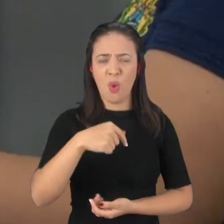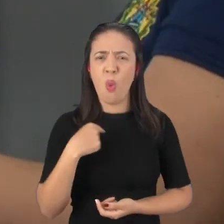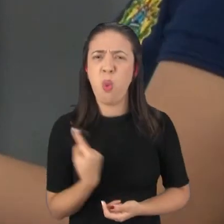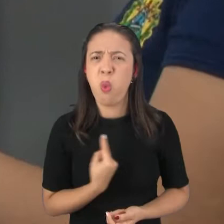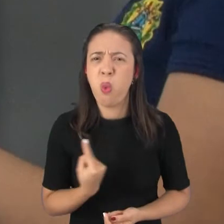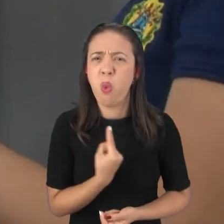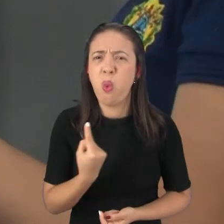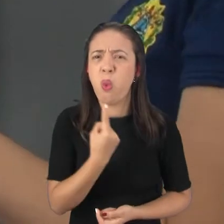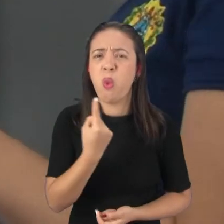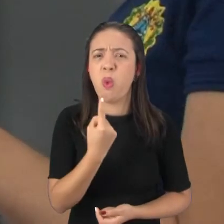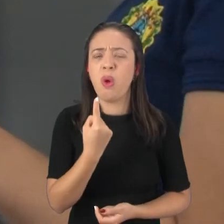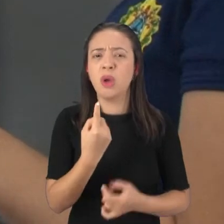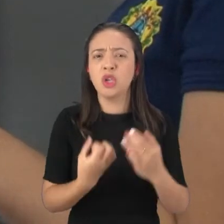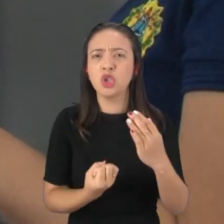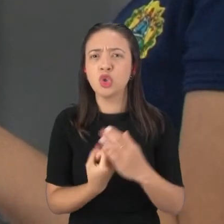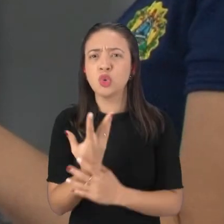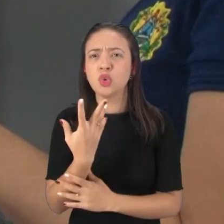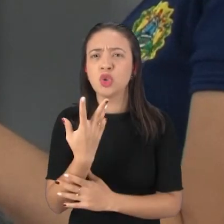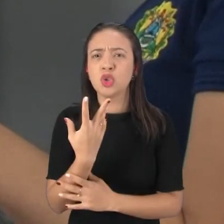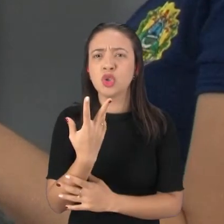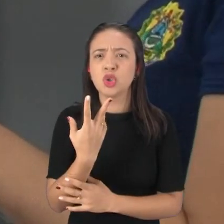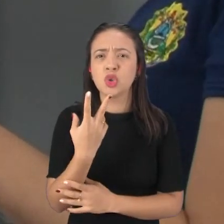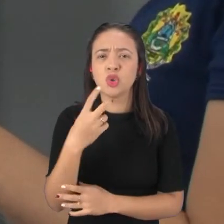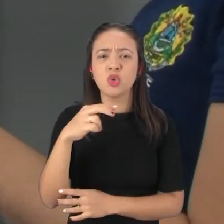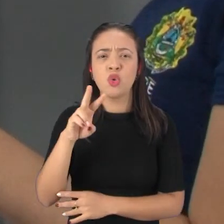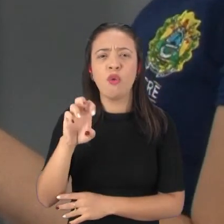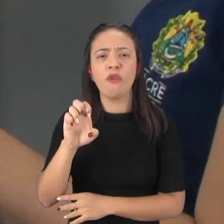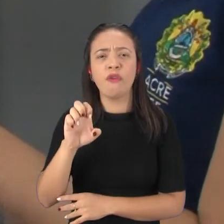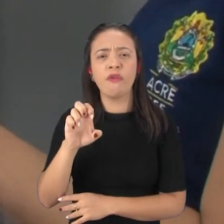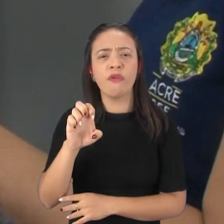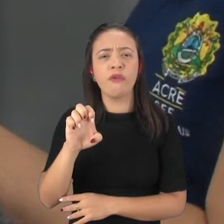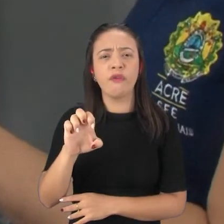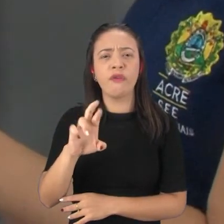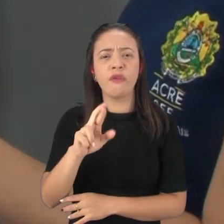A. Os furacões são tempestades de verão.